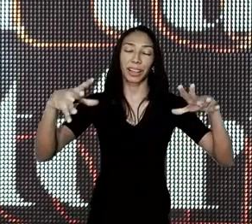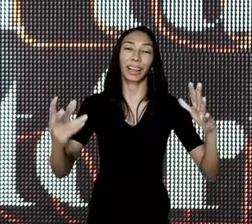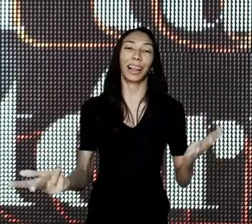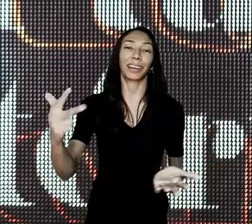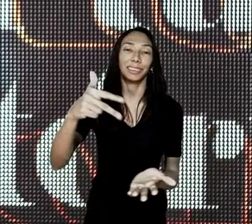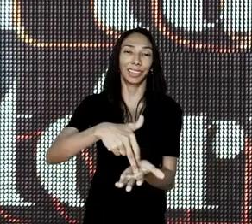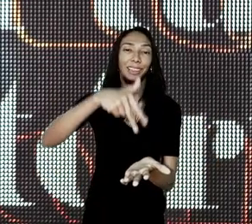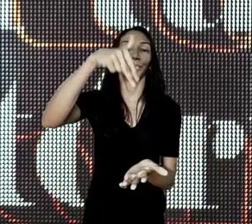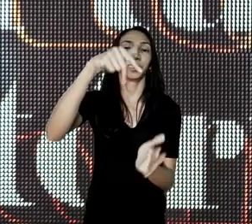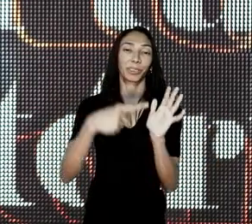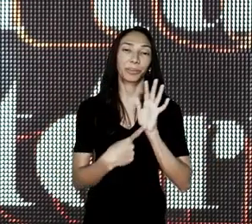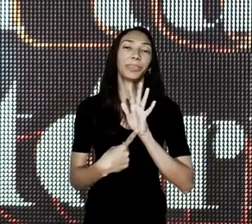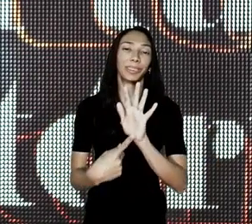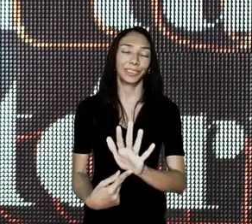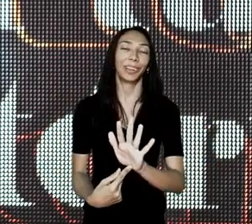ressurreição acontecer.